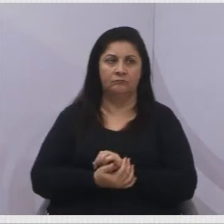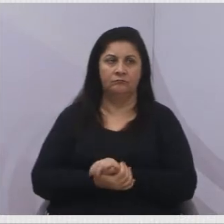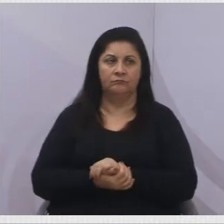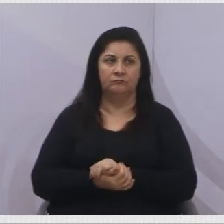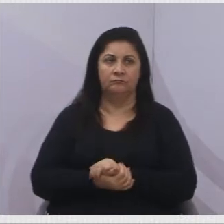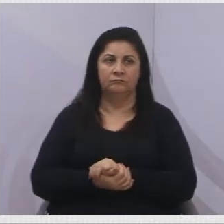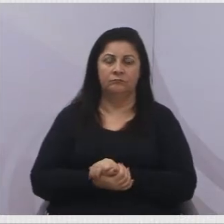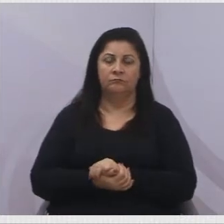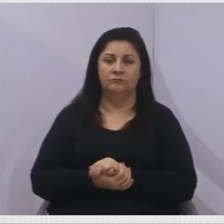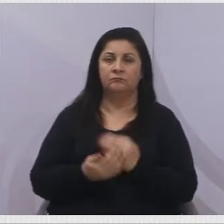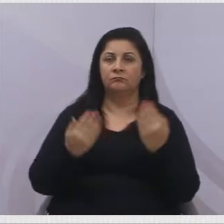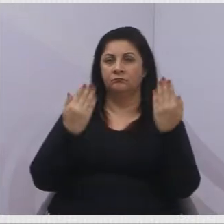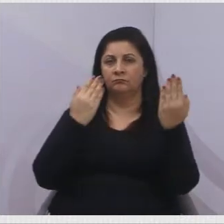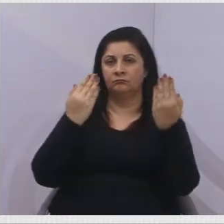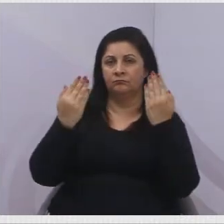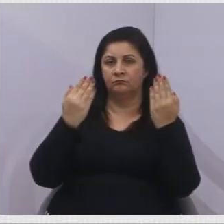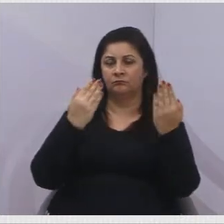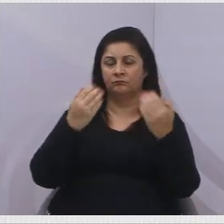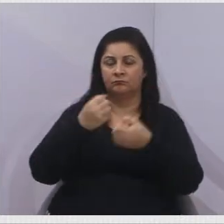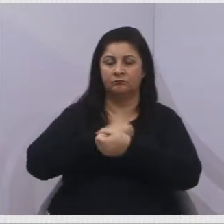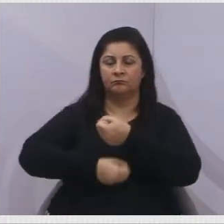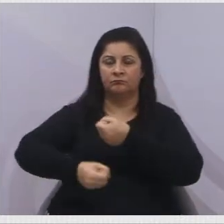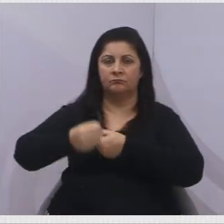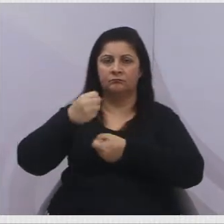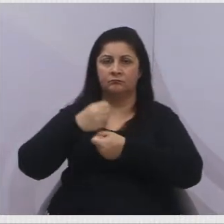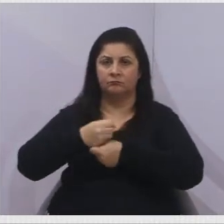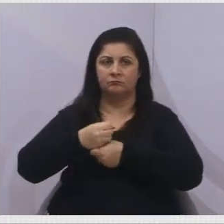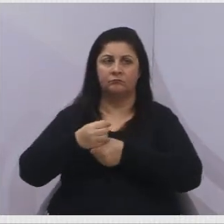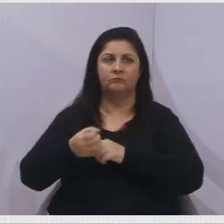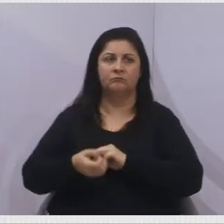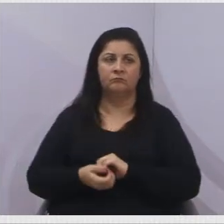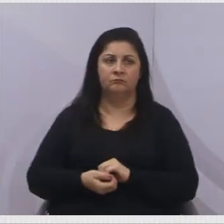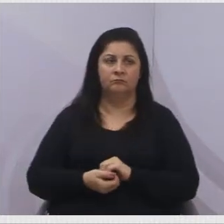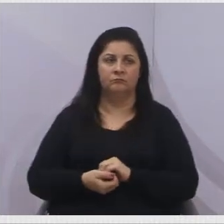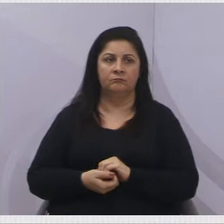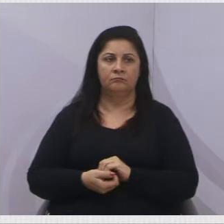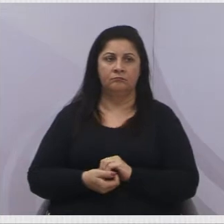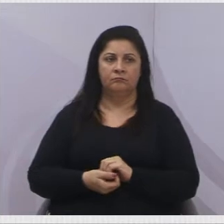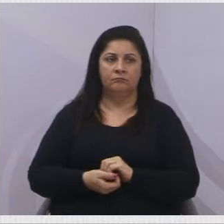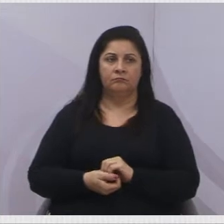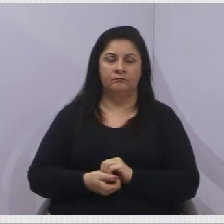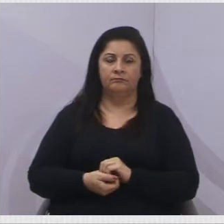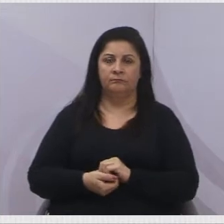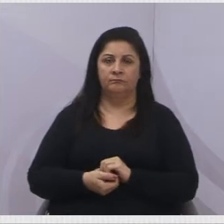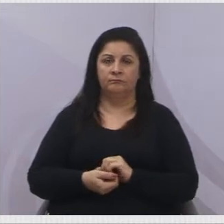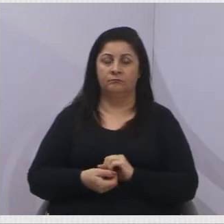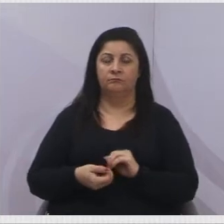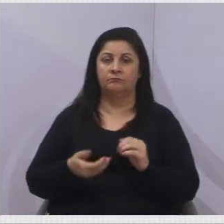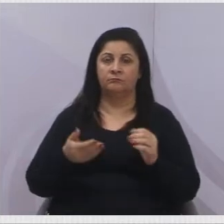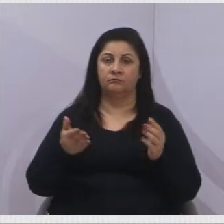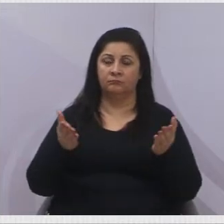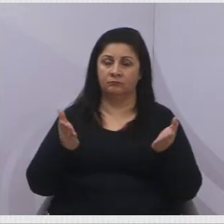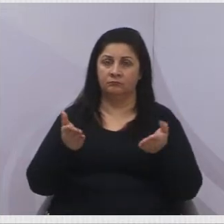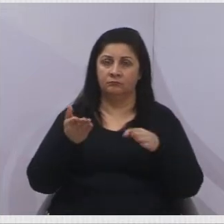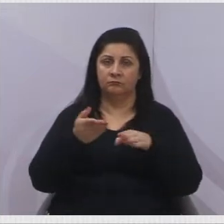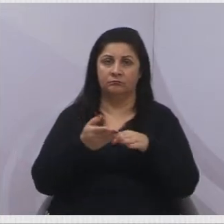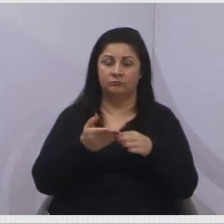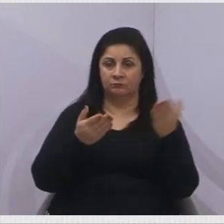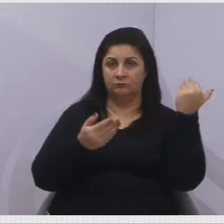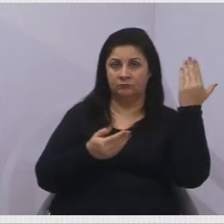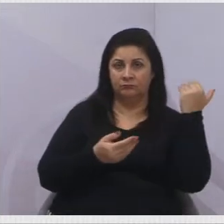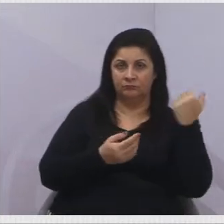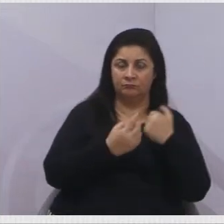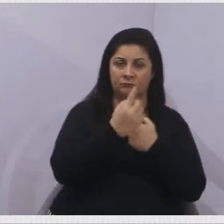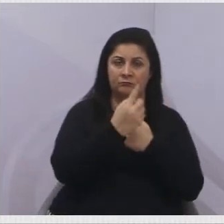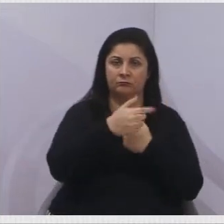2021, se comparado ao número de leitos no ano de 2020, nós saltamos de